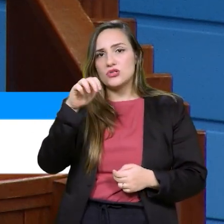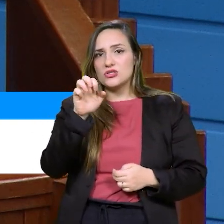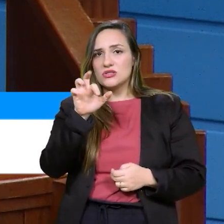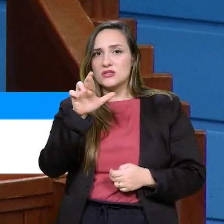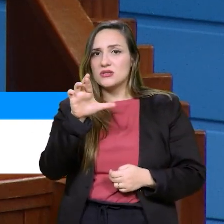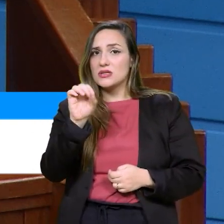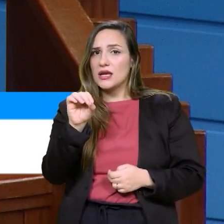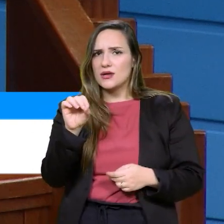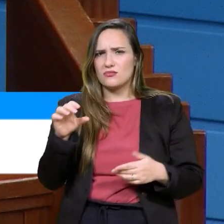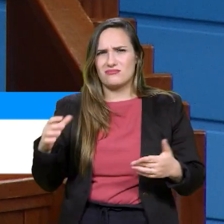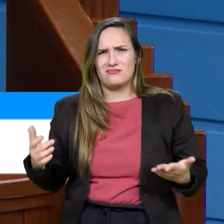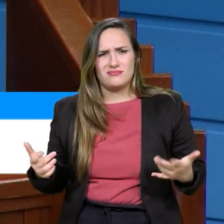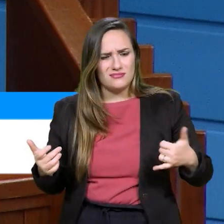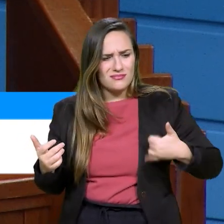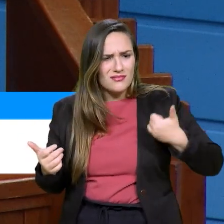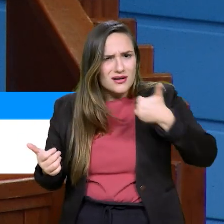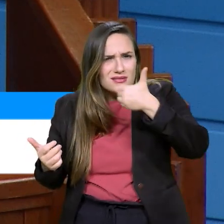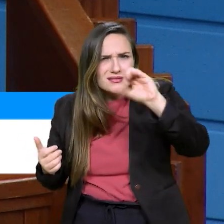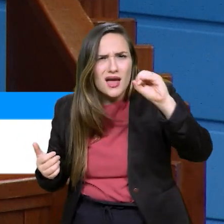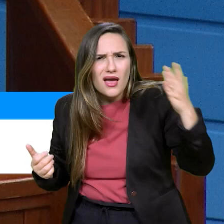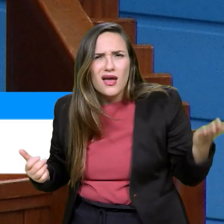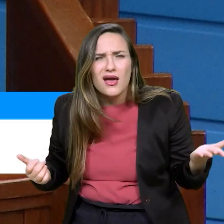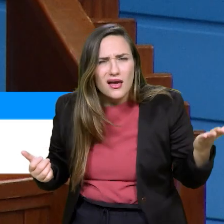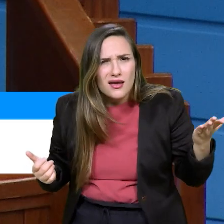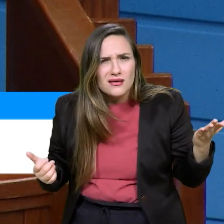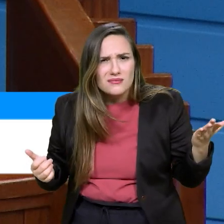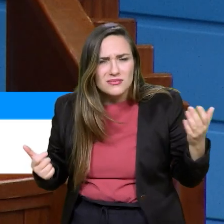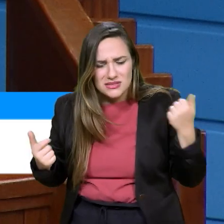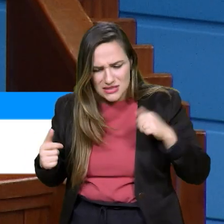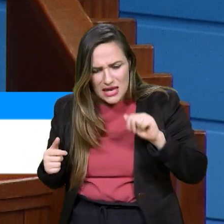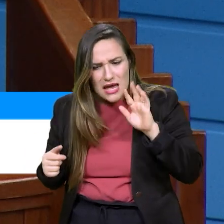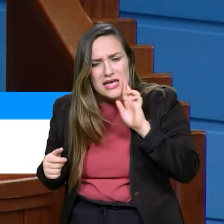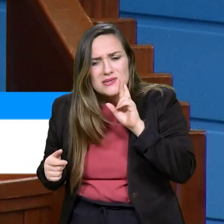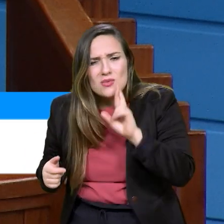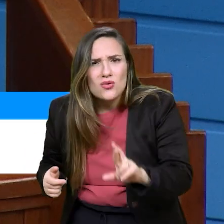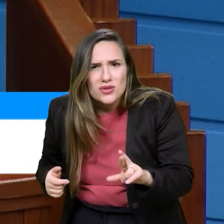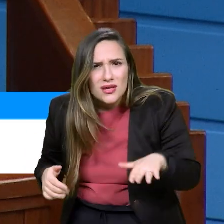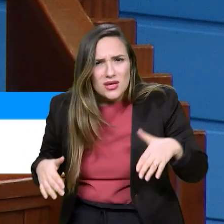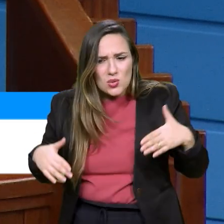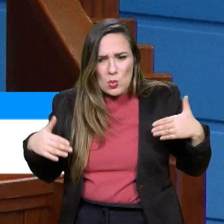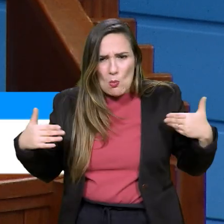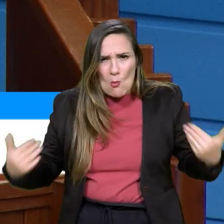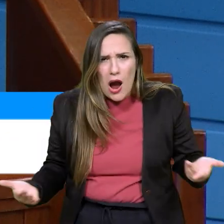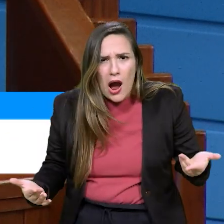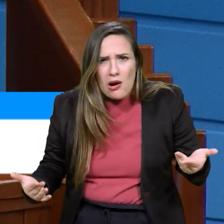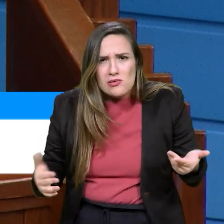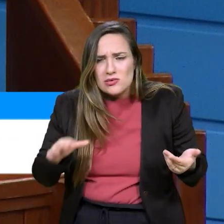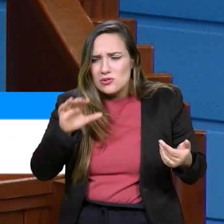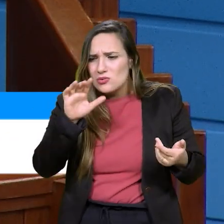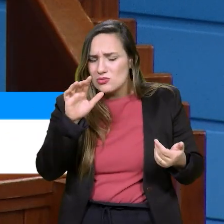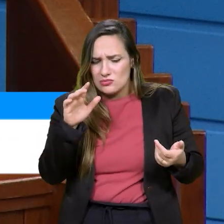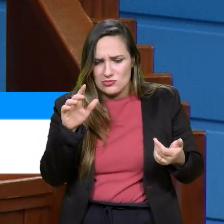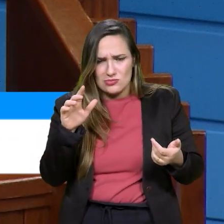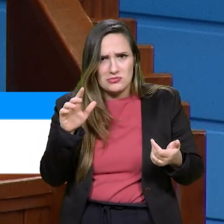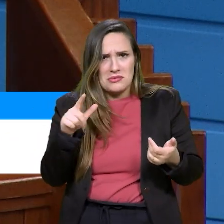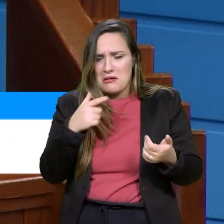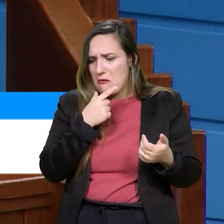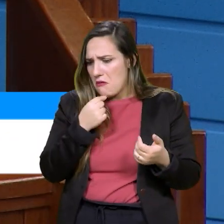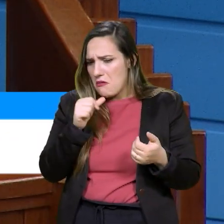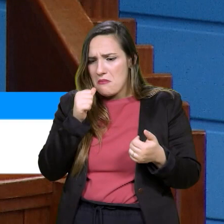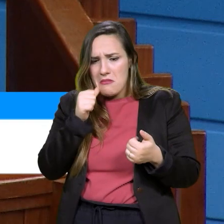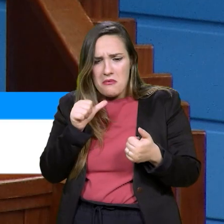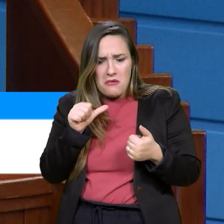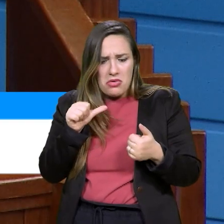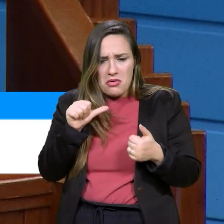gênero? Criança de 10 anos de idade tem que responder qual é o gênero dela.